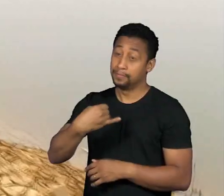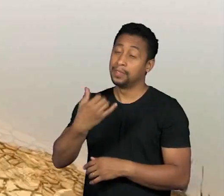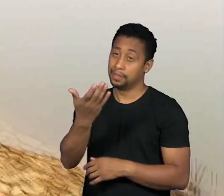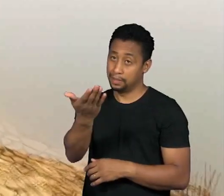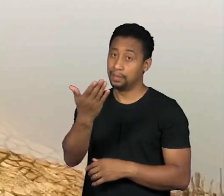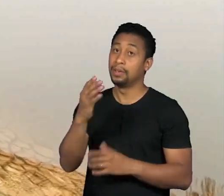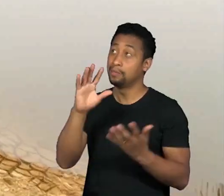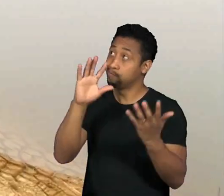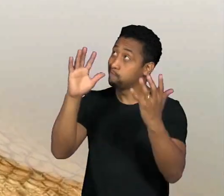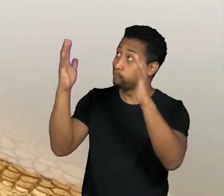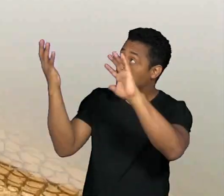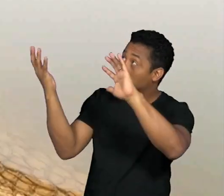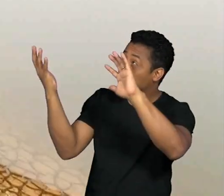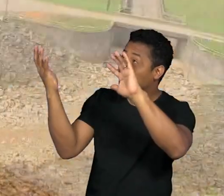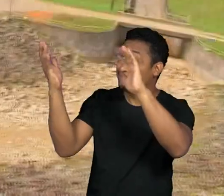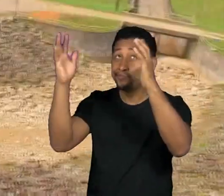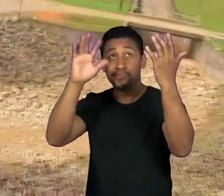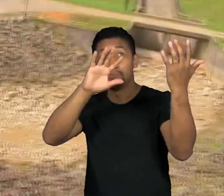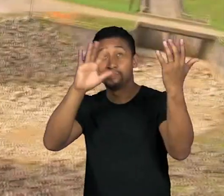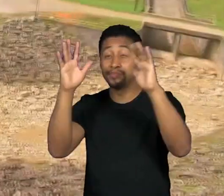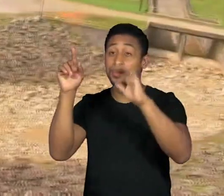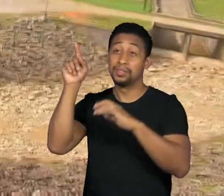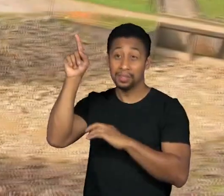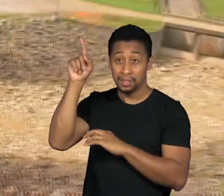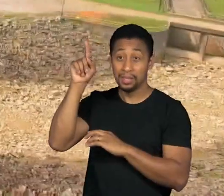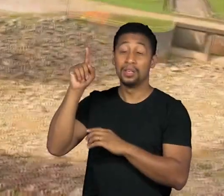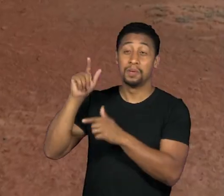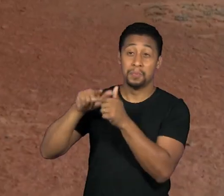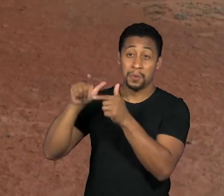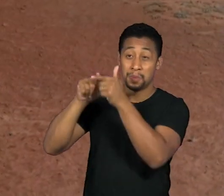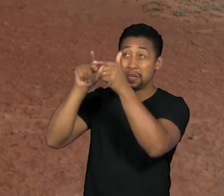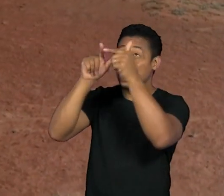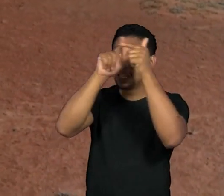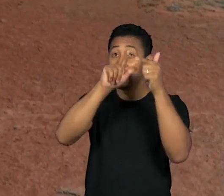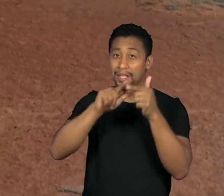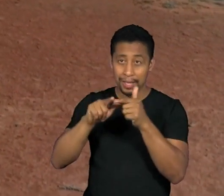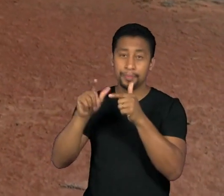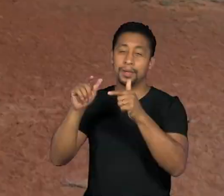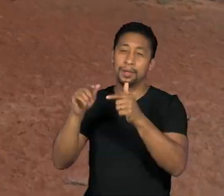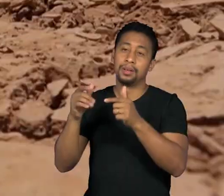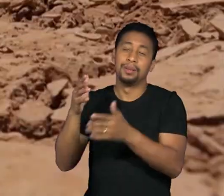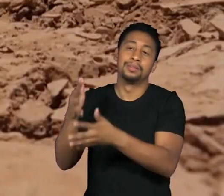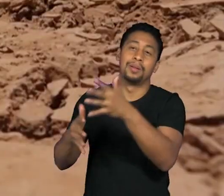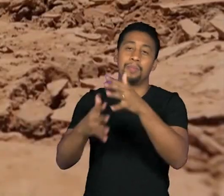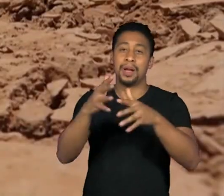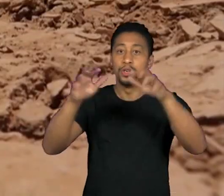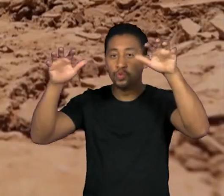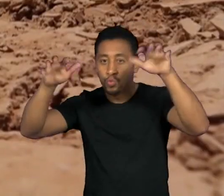climática é uma crise hídrica. Todas essas alterações, todo o agravamento